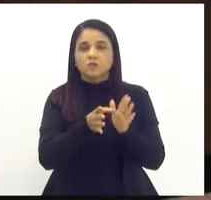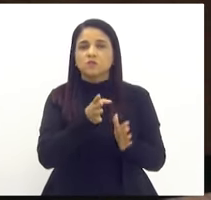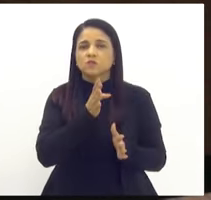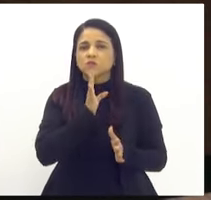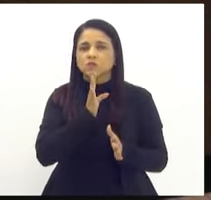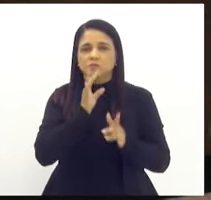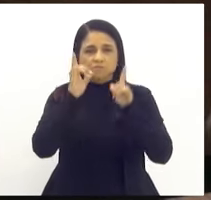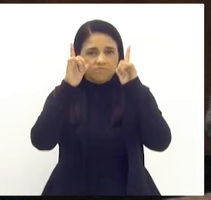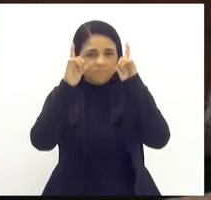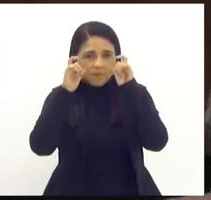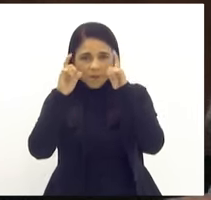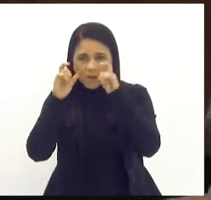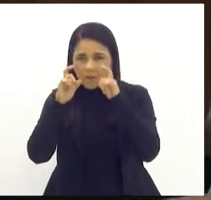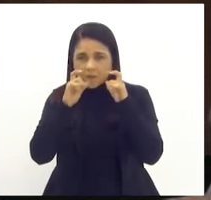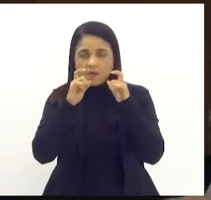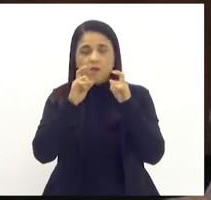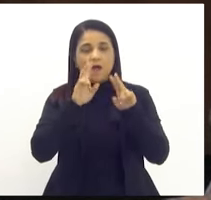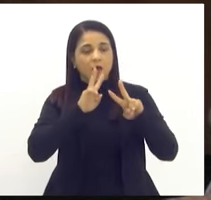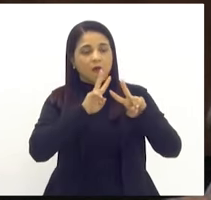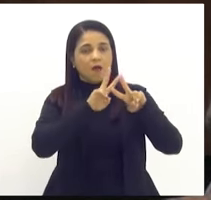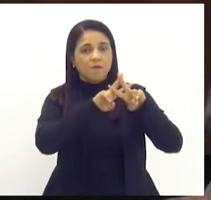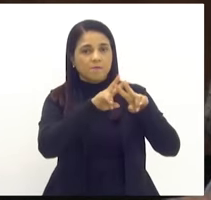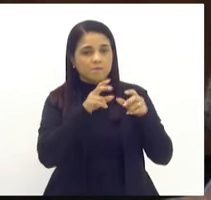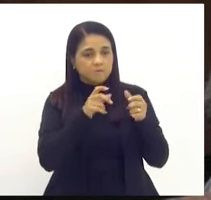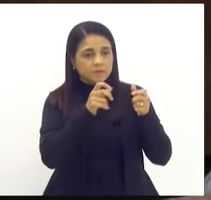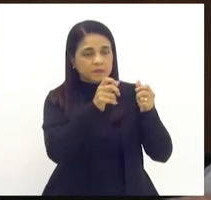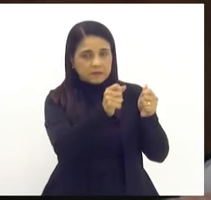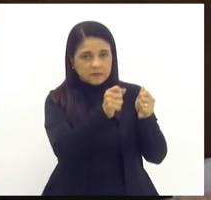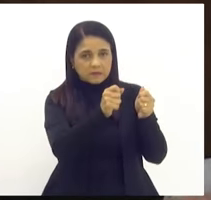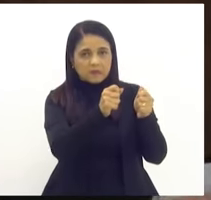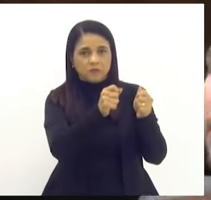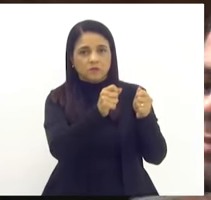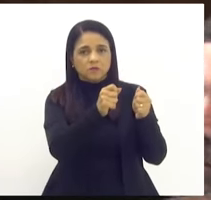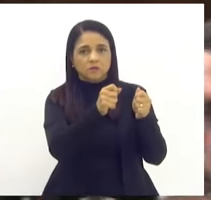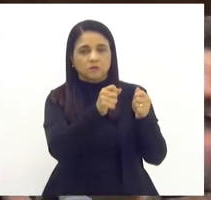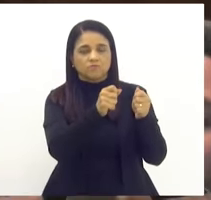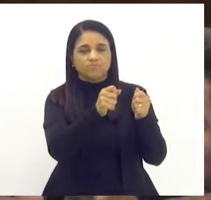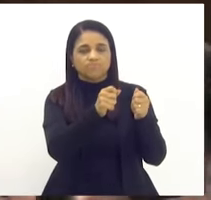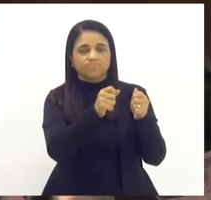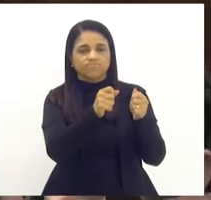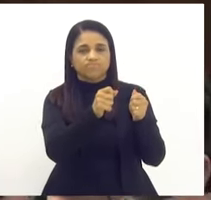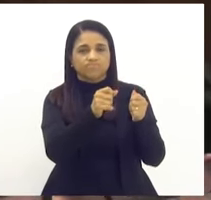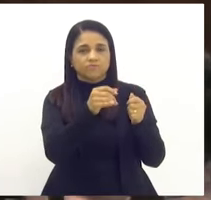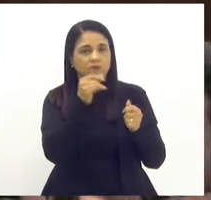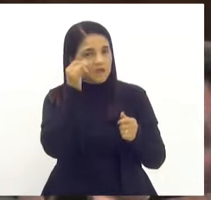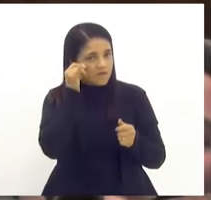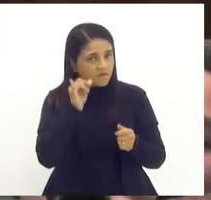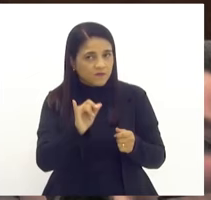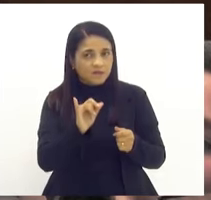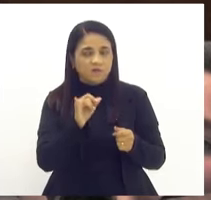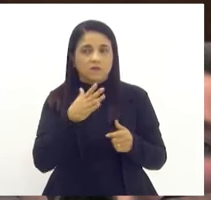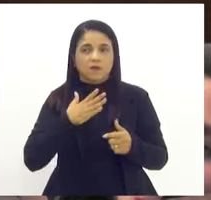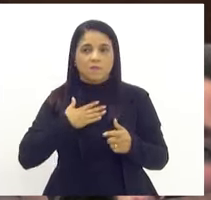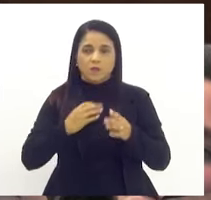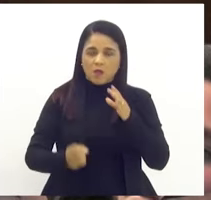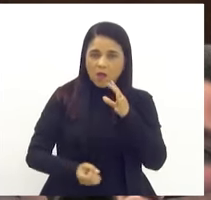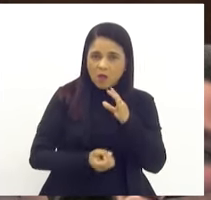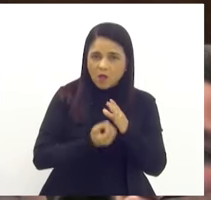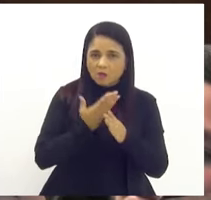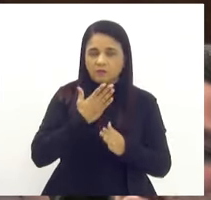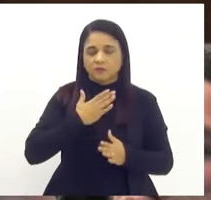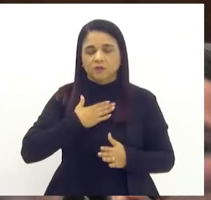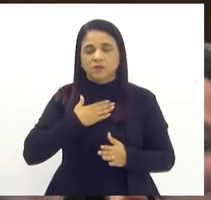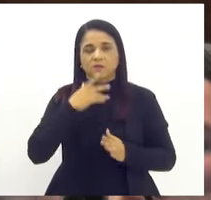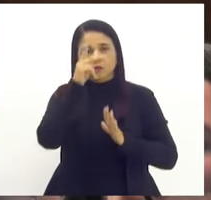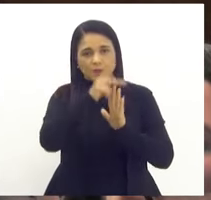fotográfico que Veda prisão exclusivamente por esse mecanismo com autoria minha com Deputado luí